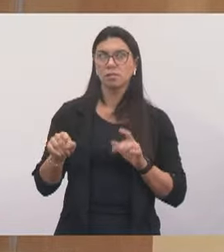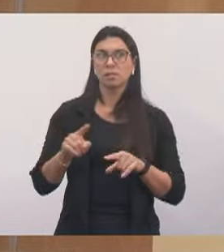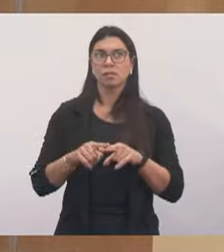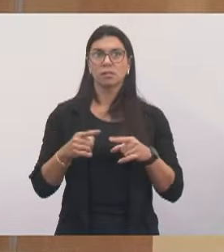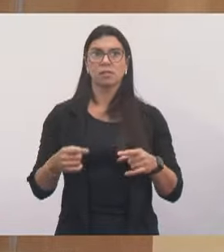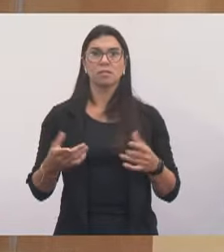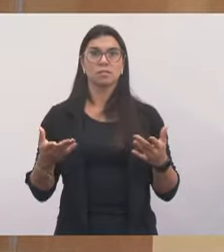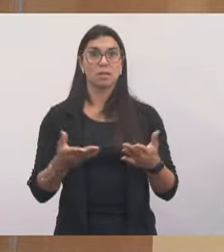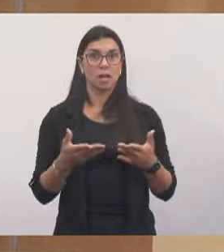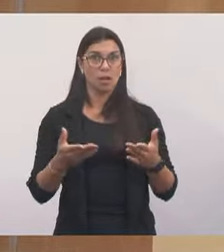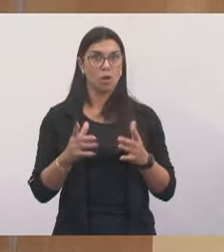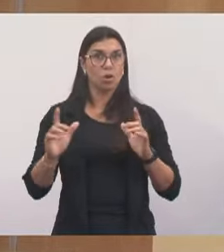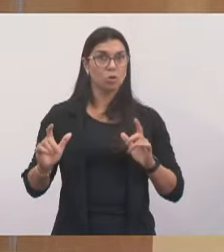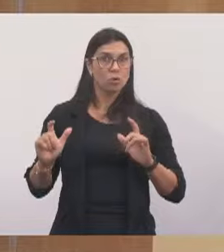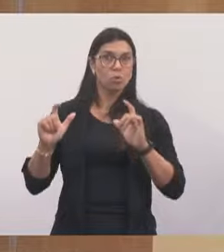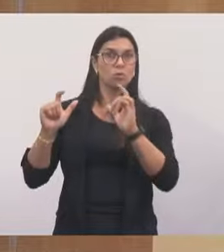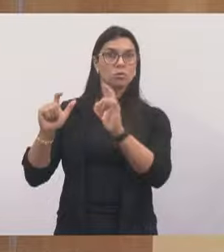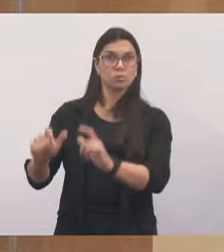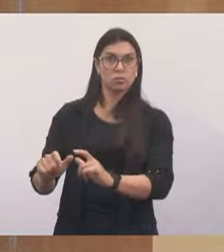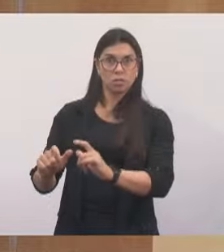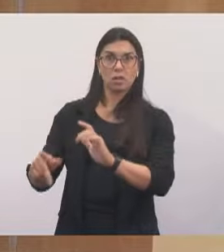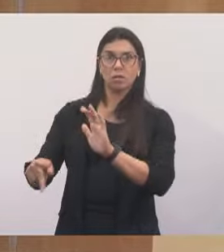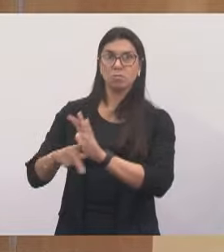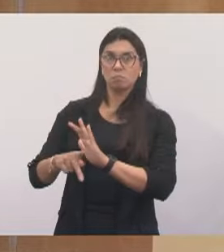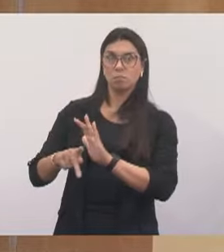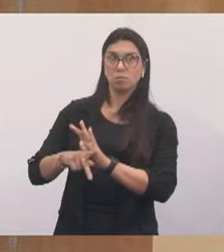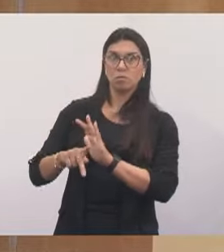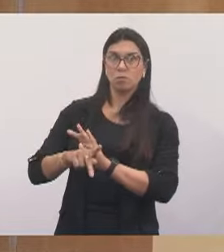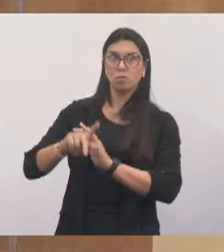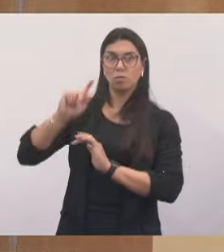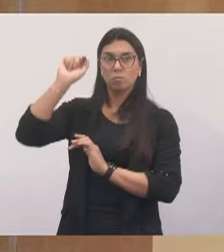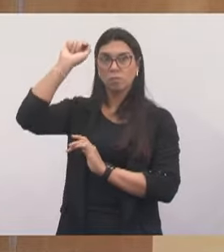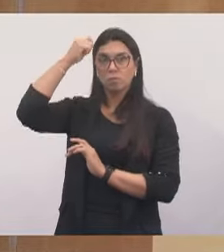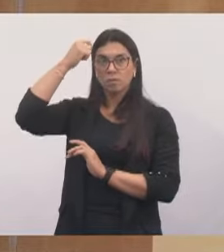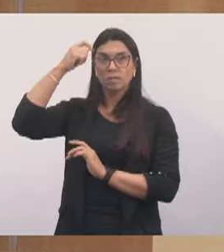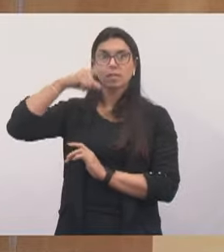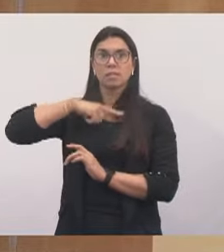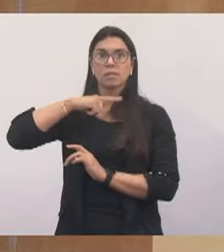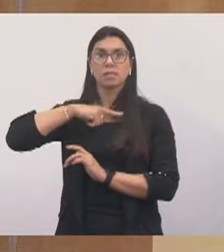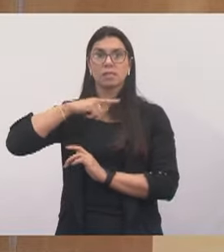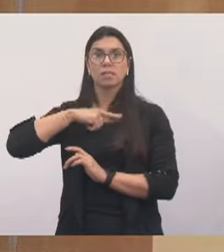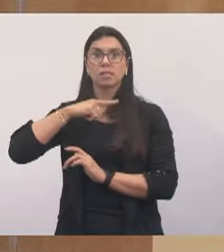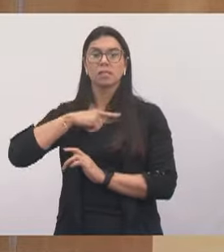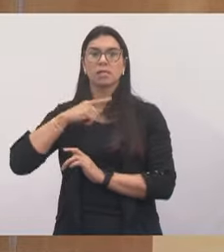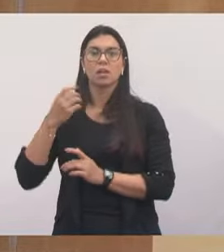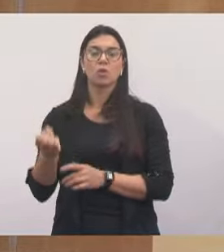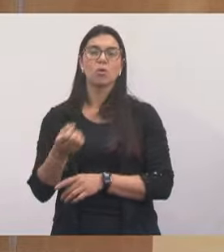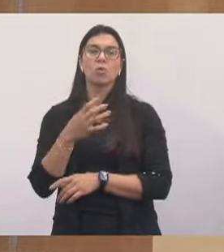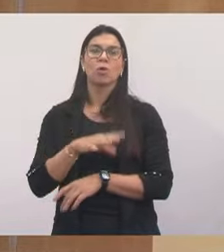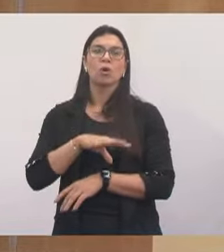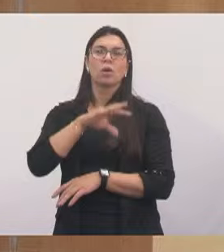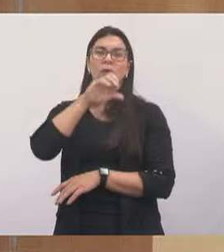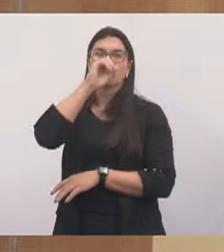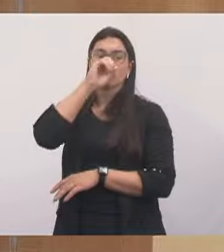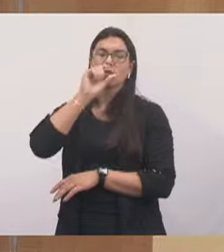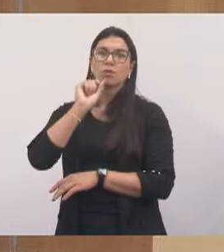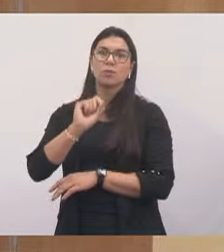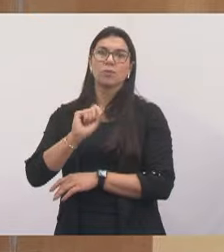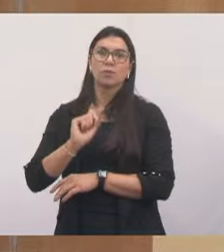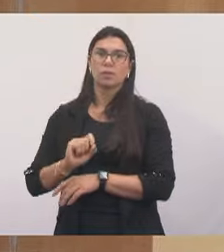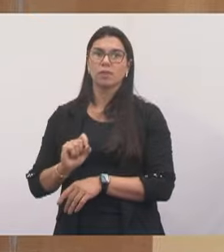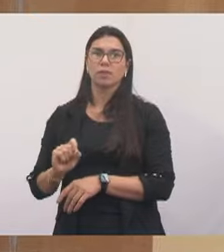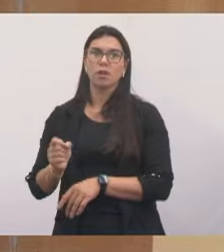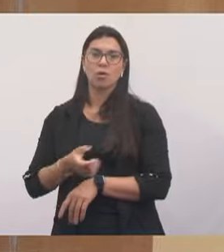Preta, com agora o Ponte Preta, deu um ar, um novo respiro, um coração